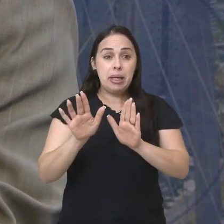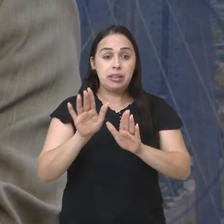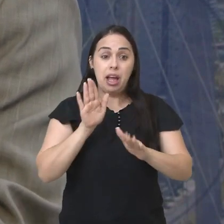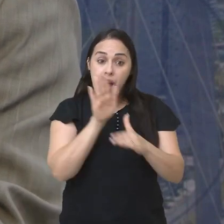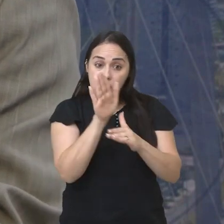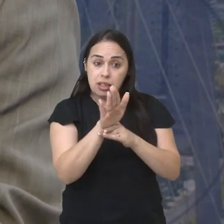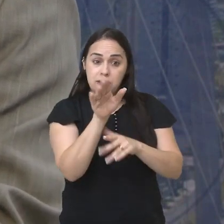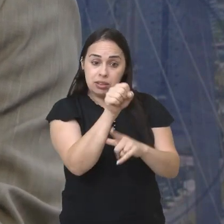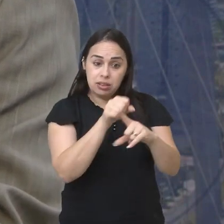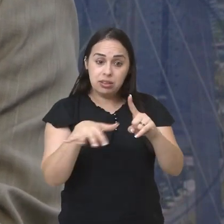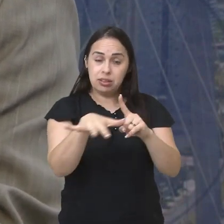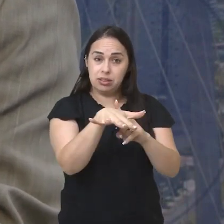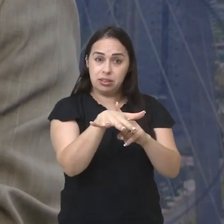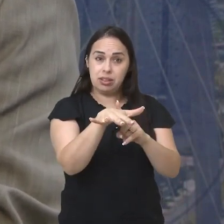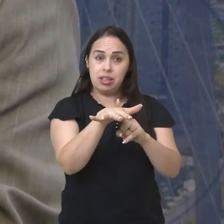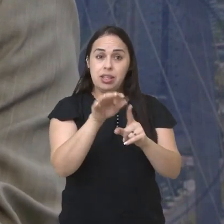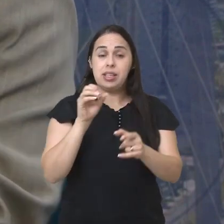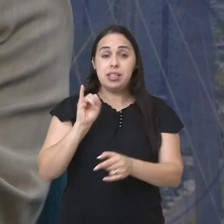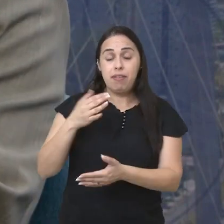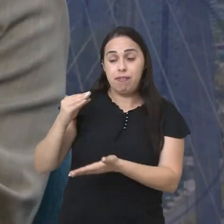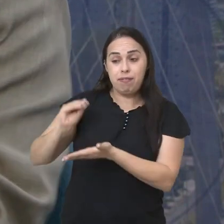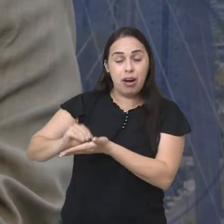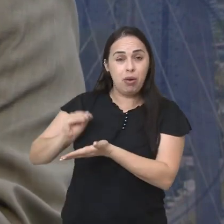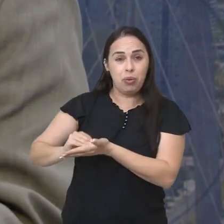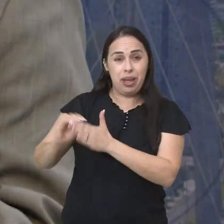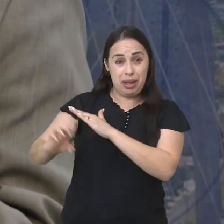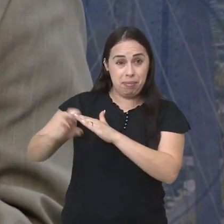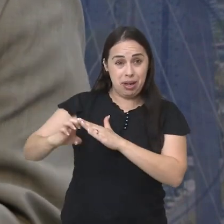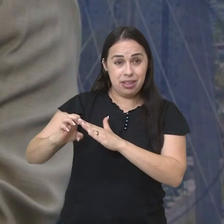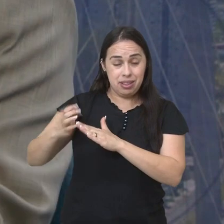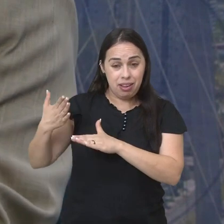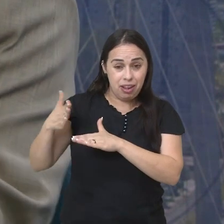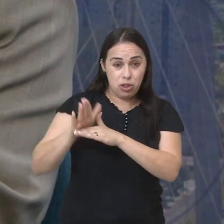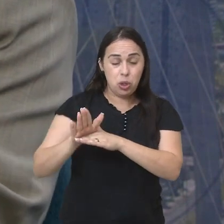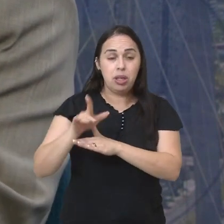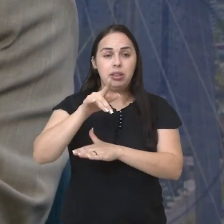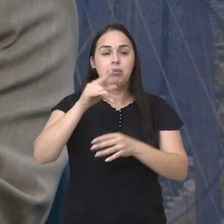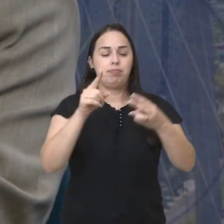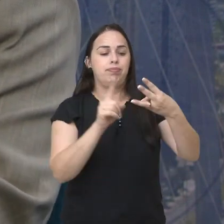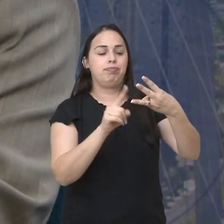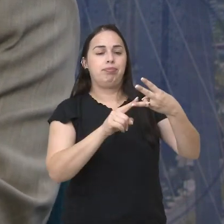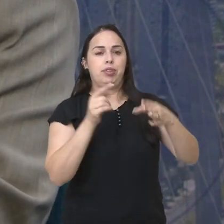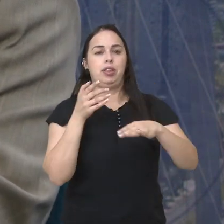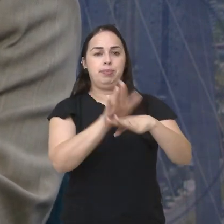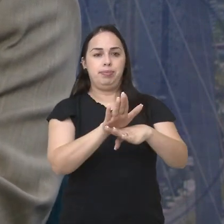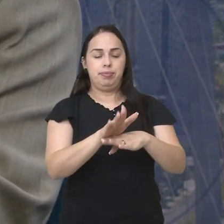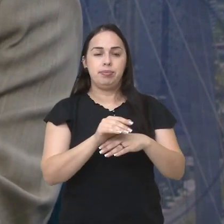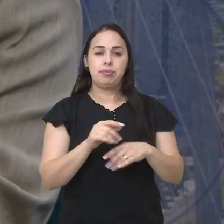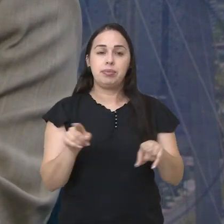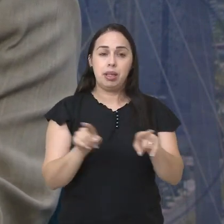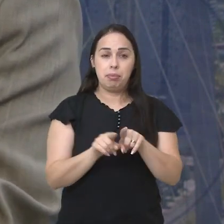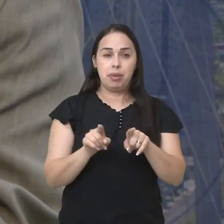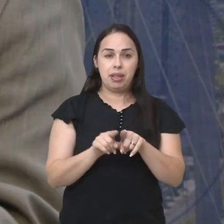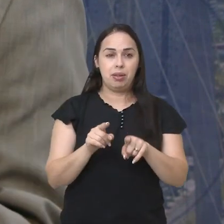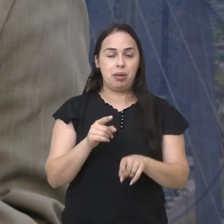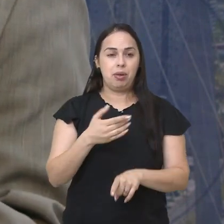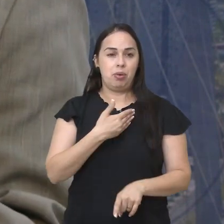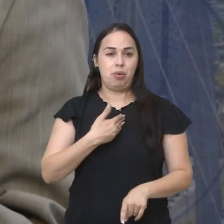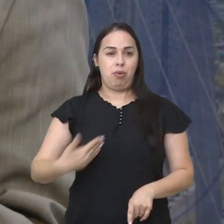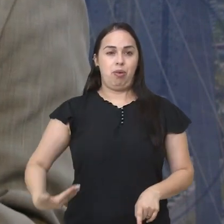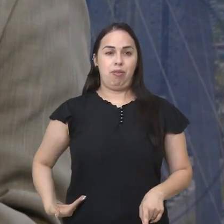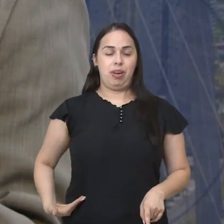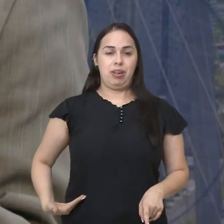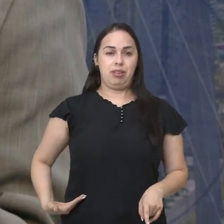social numa ausência estatal. E também não dá para penalizar essa ausência, porque o mundo está tão dinâmico que também o poder público não pode